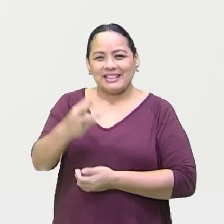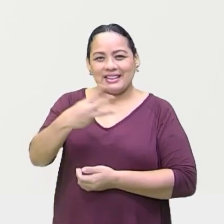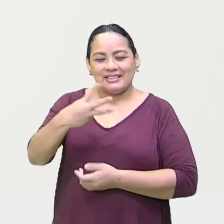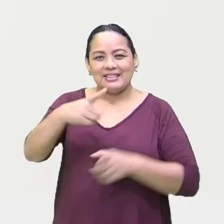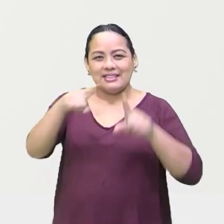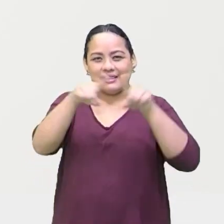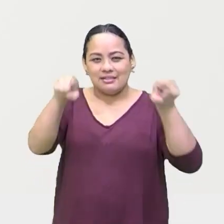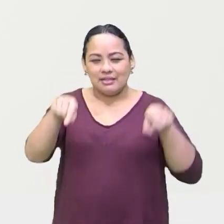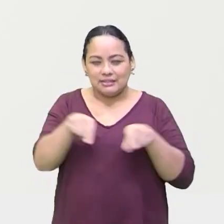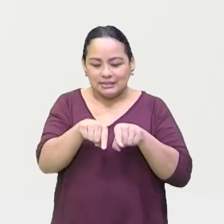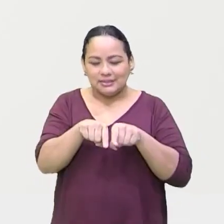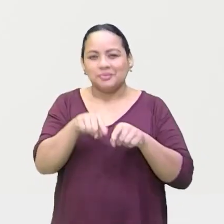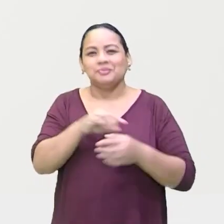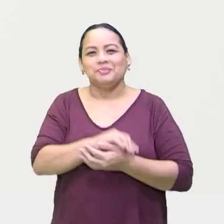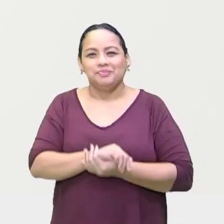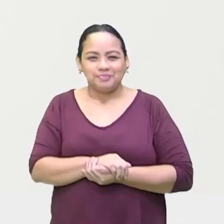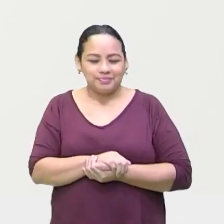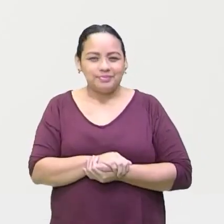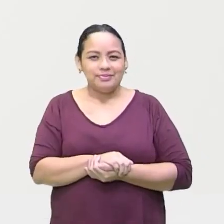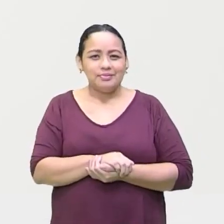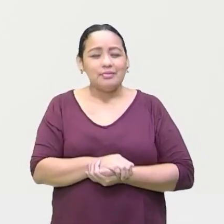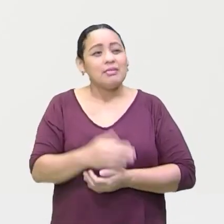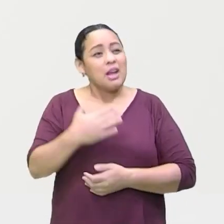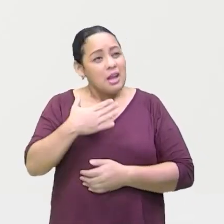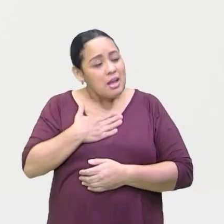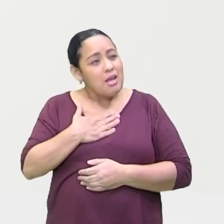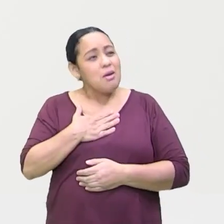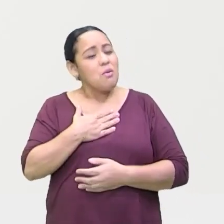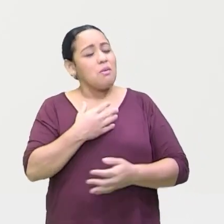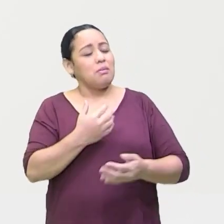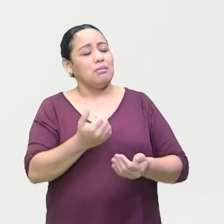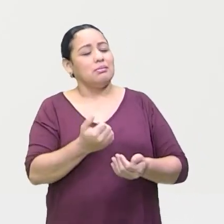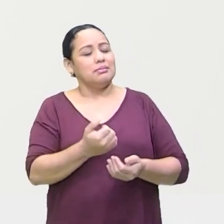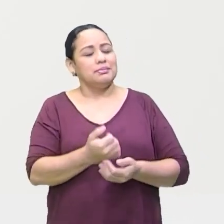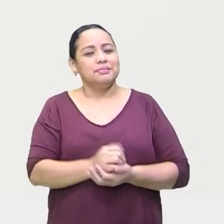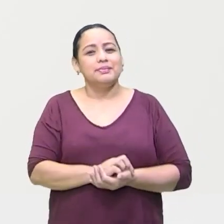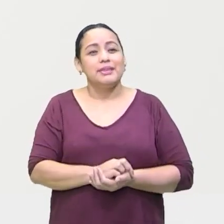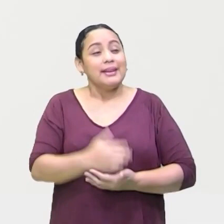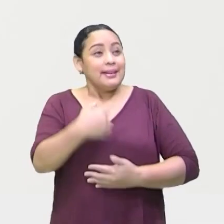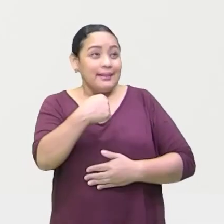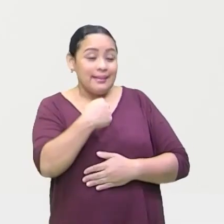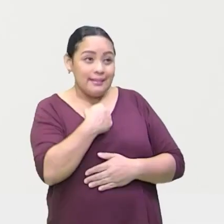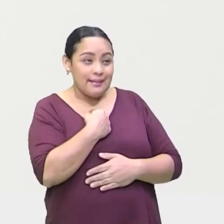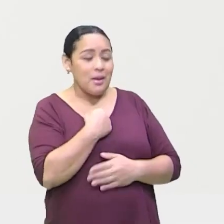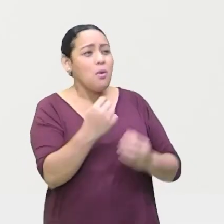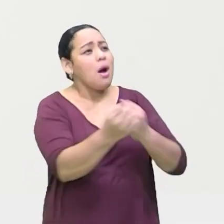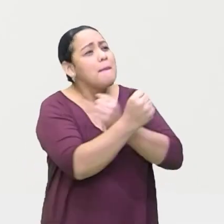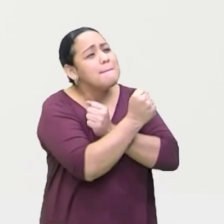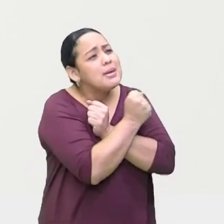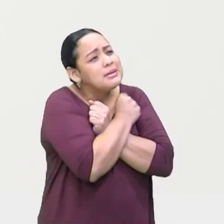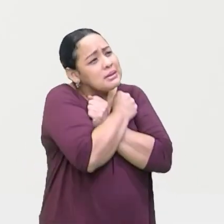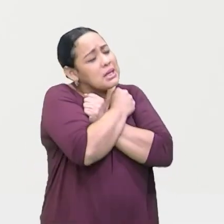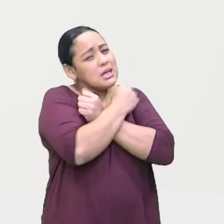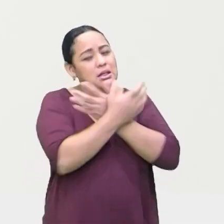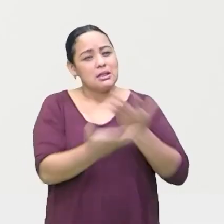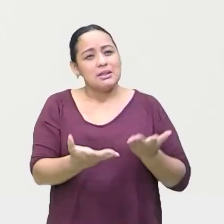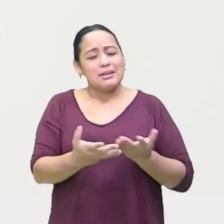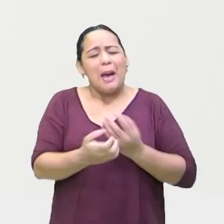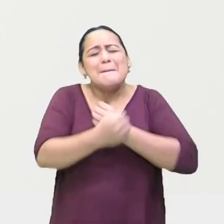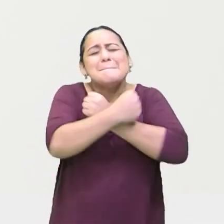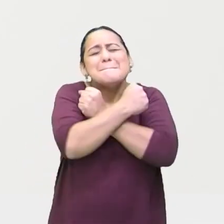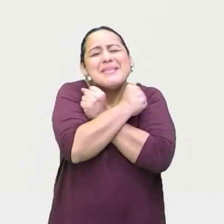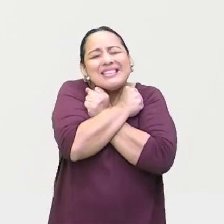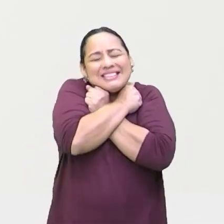Terceiro quadrinho, crianças. E eu o abraço, perdão. E eu dei o abraço